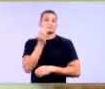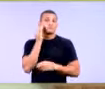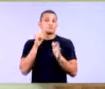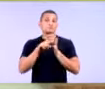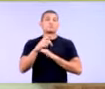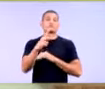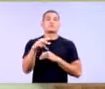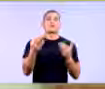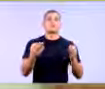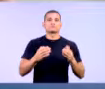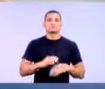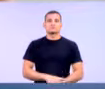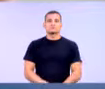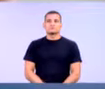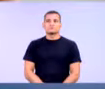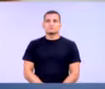nós.